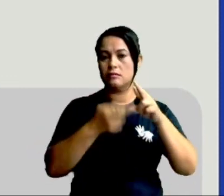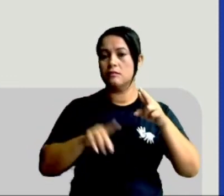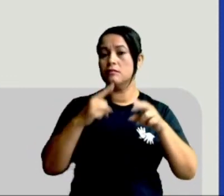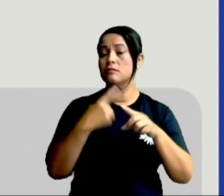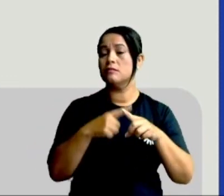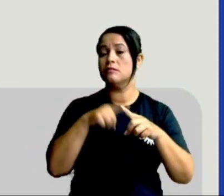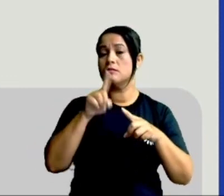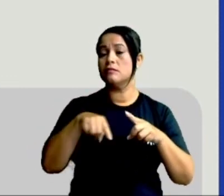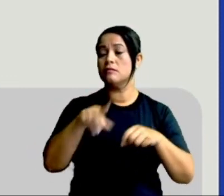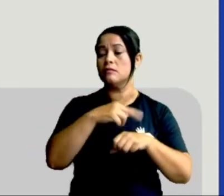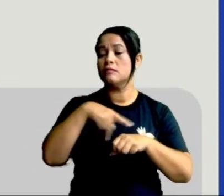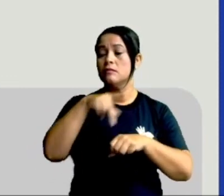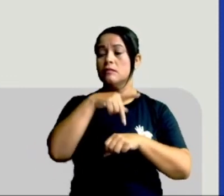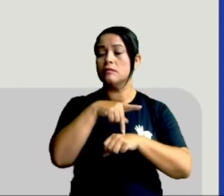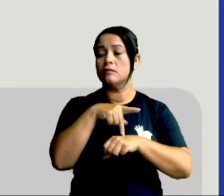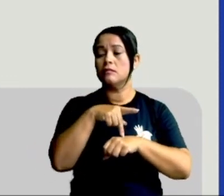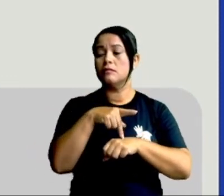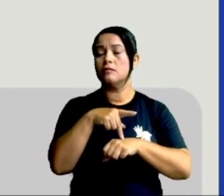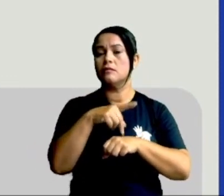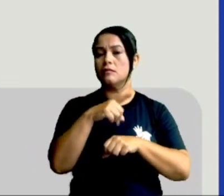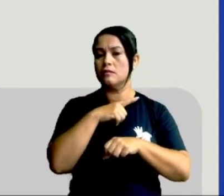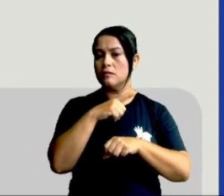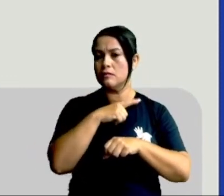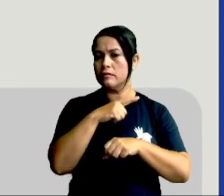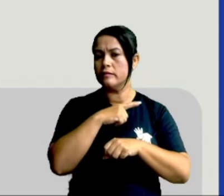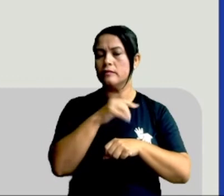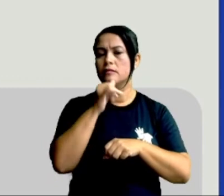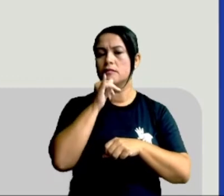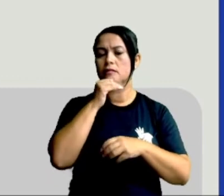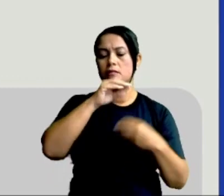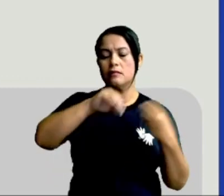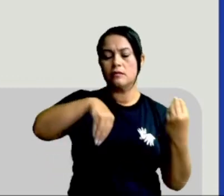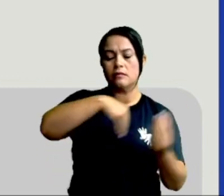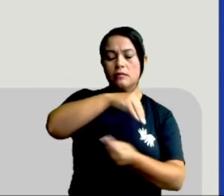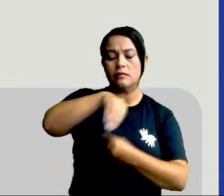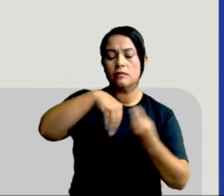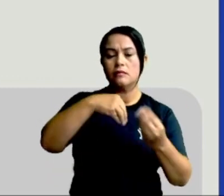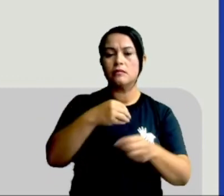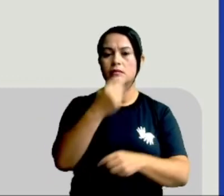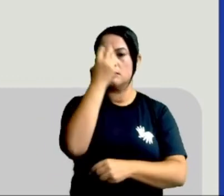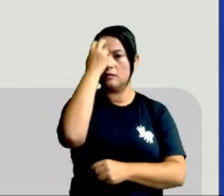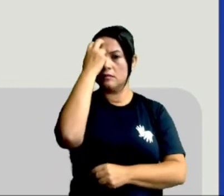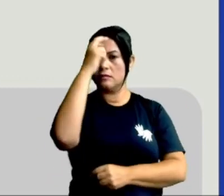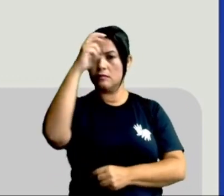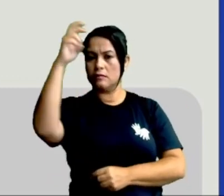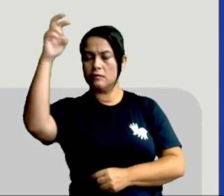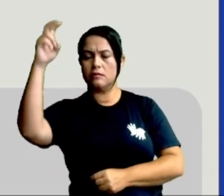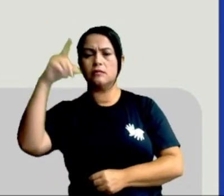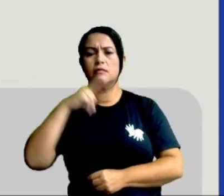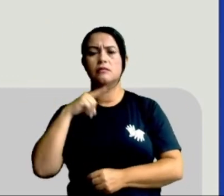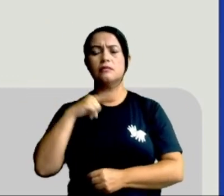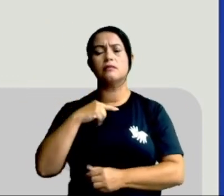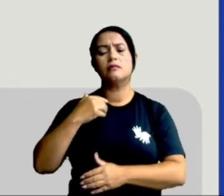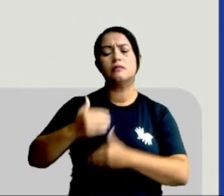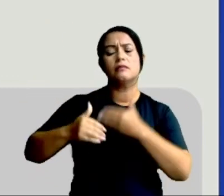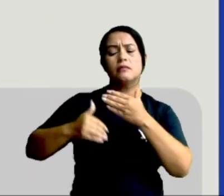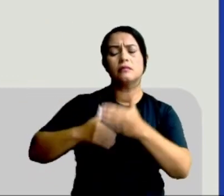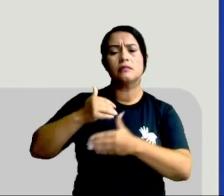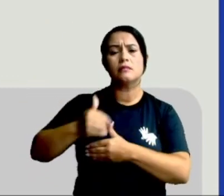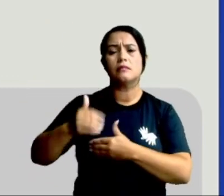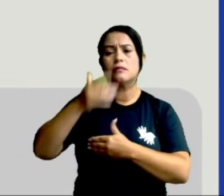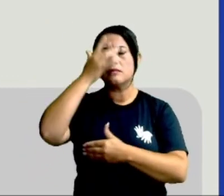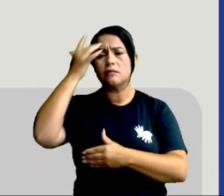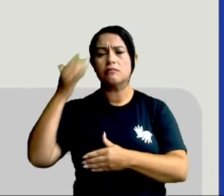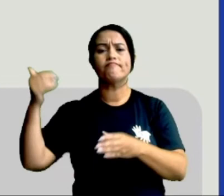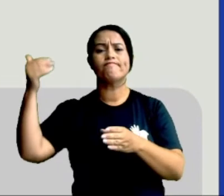um país que foi influenciado pela miscigenação cultural, né? Então, fruto de vários processos